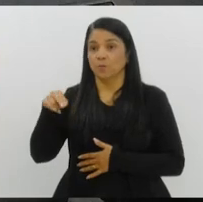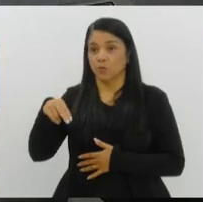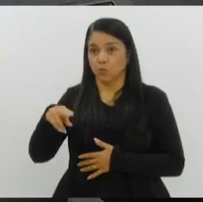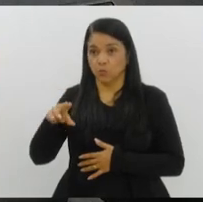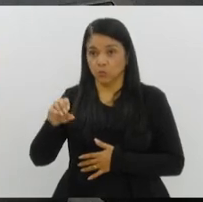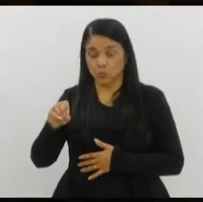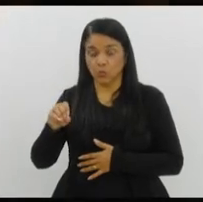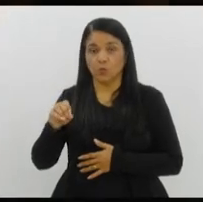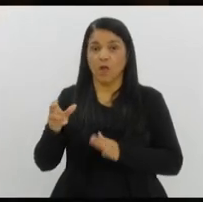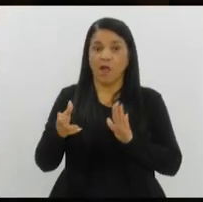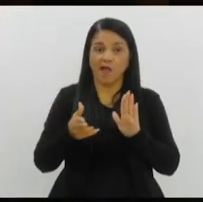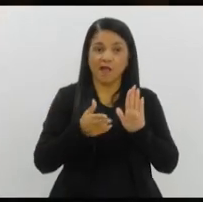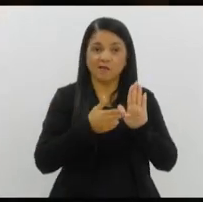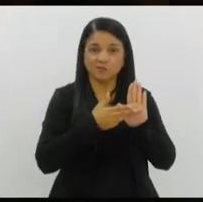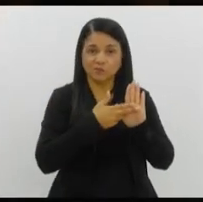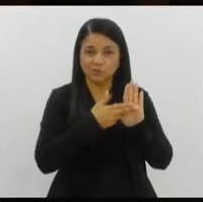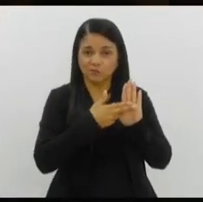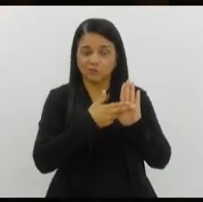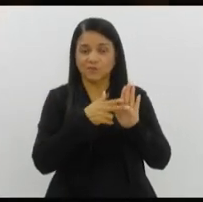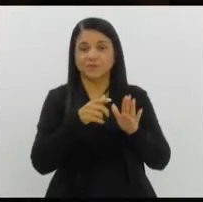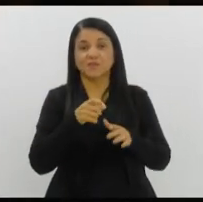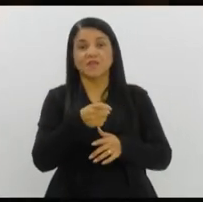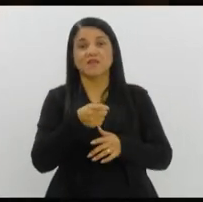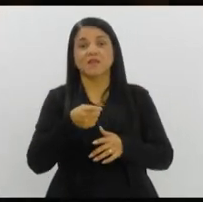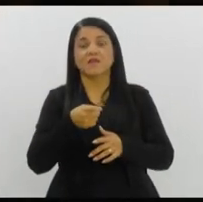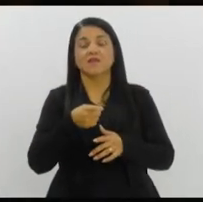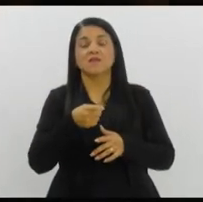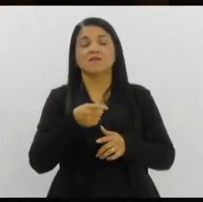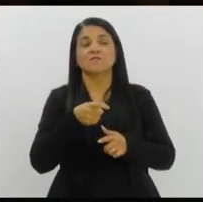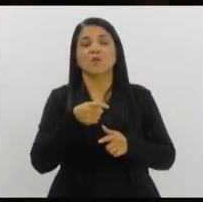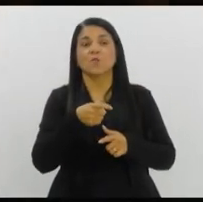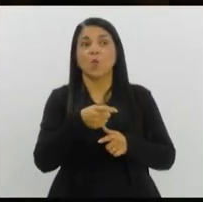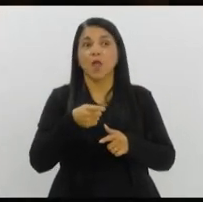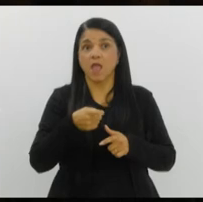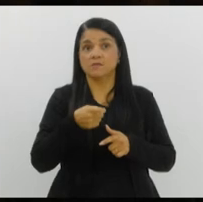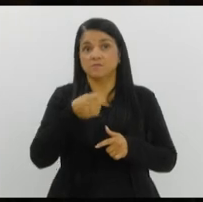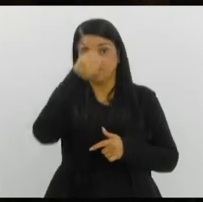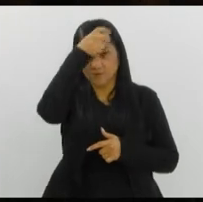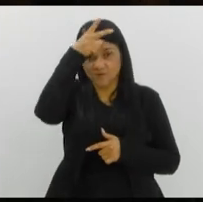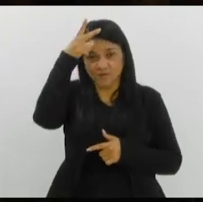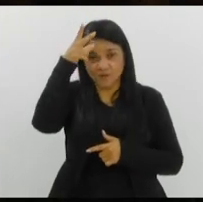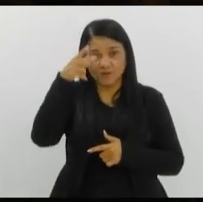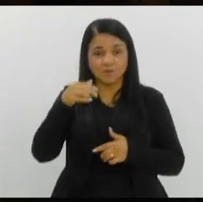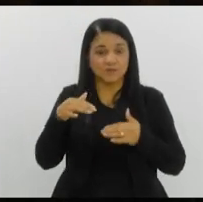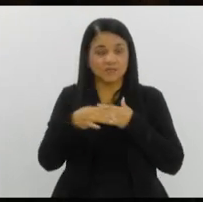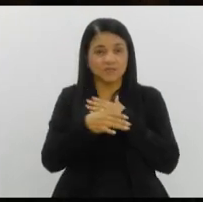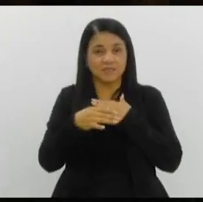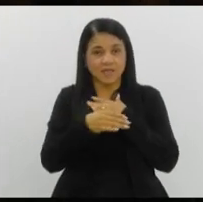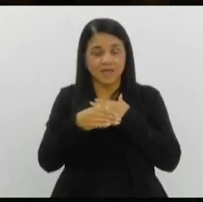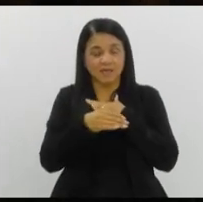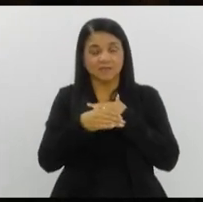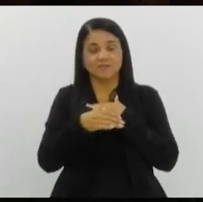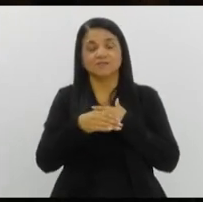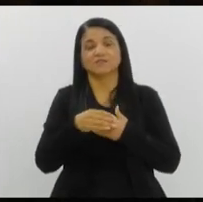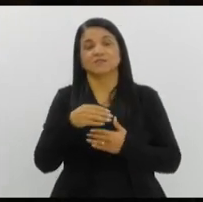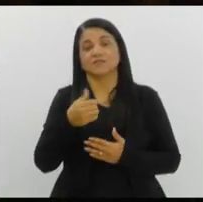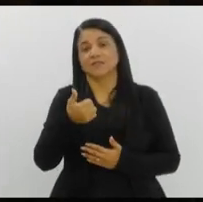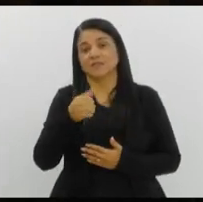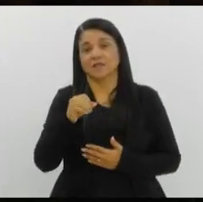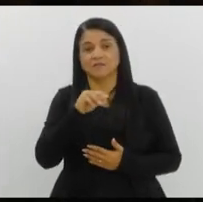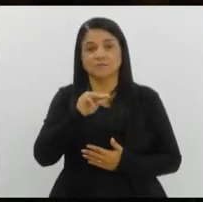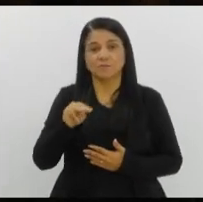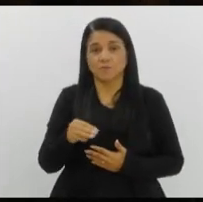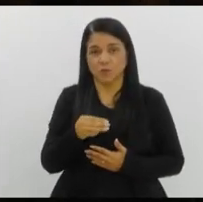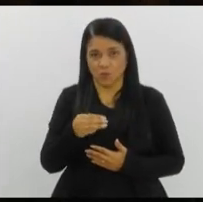assume, sendo ex-prefeito de uma cidade de 10 mil habitantes, Macuco, um pequeno município do estado do Rio